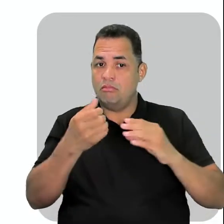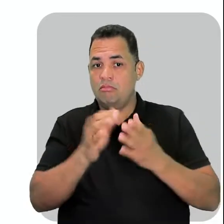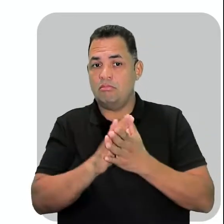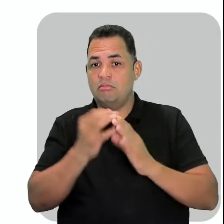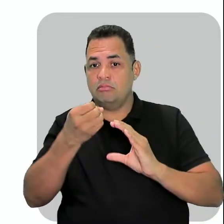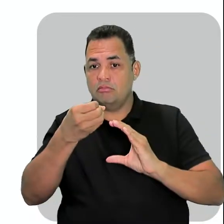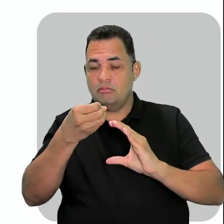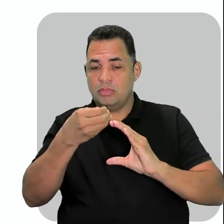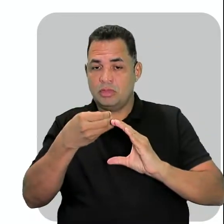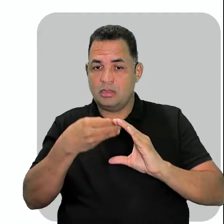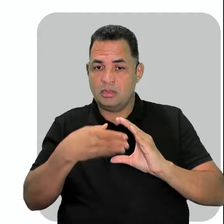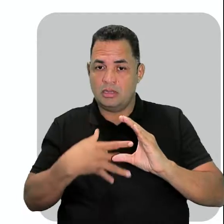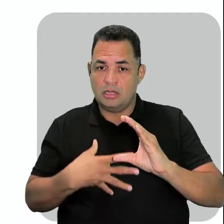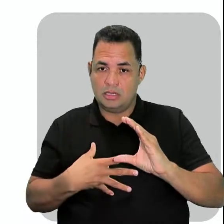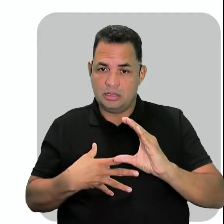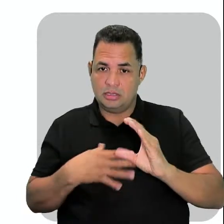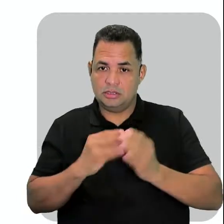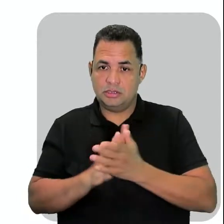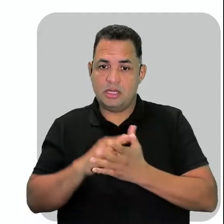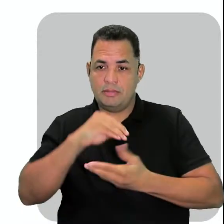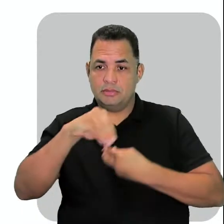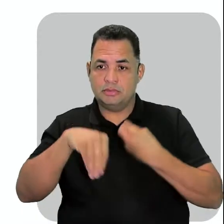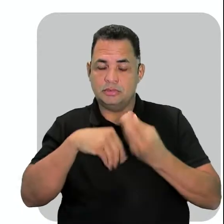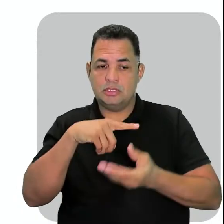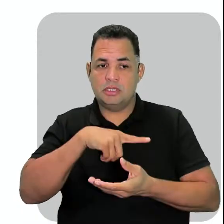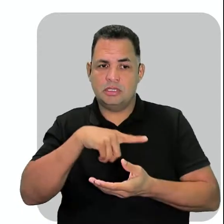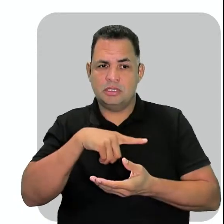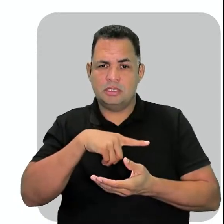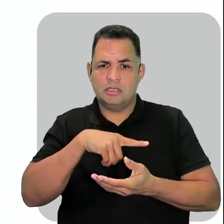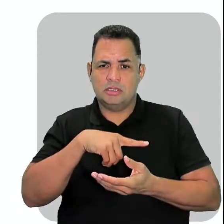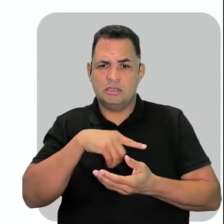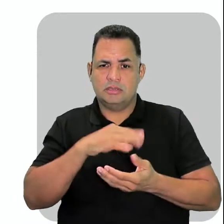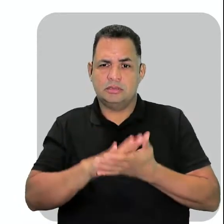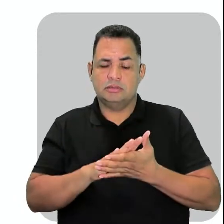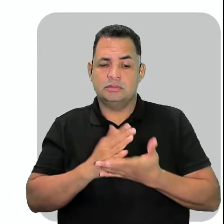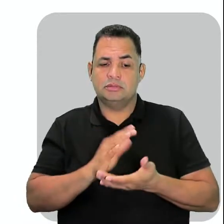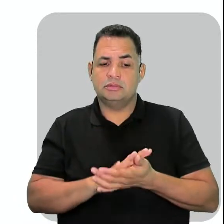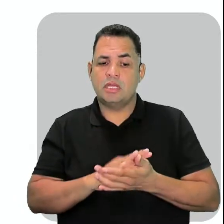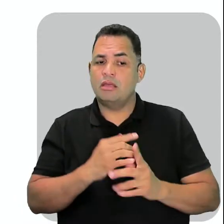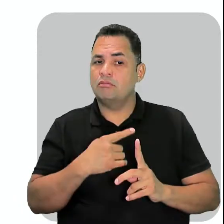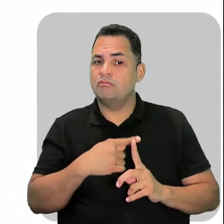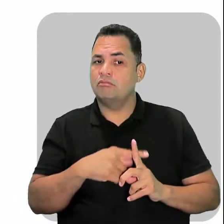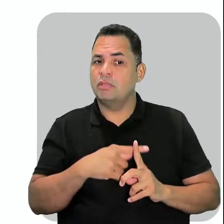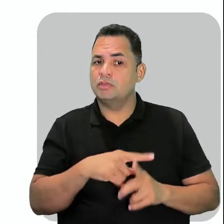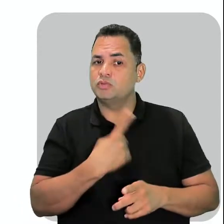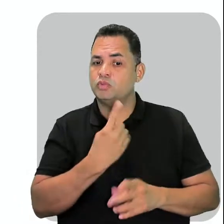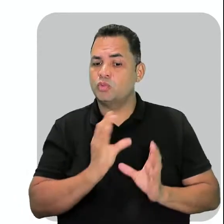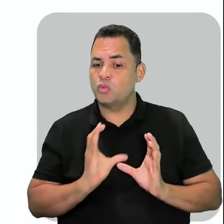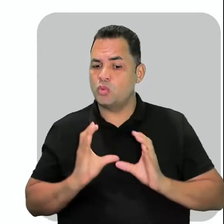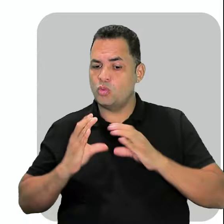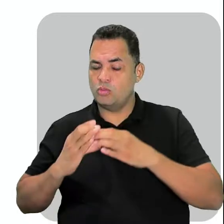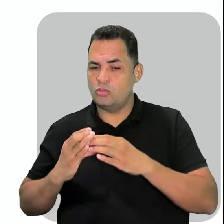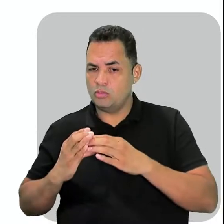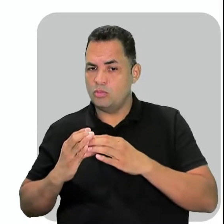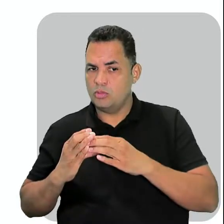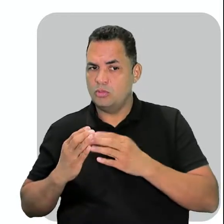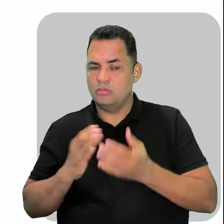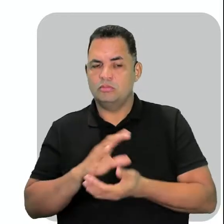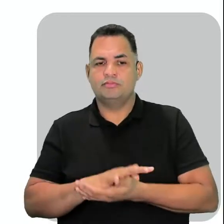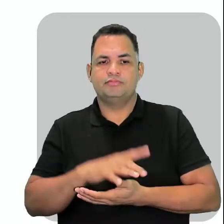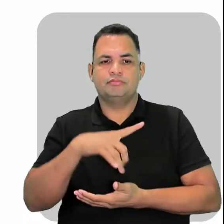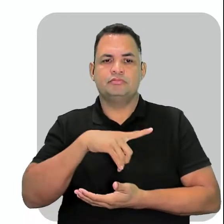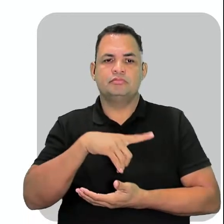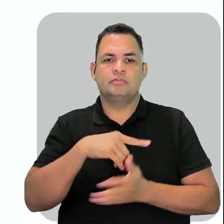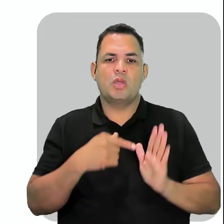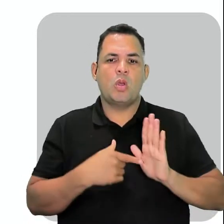função mista, significa que a gente tem a presença de mais de um grupo funcional. E aqui